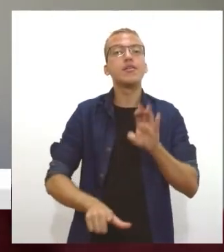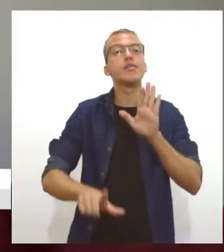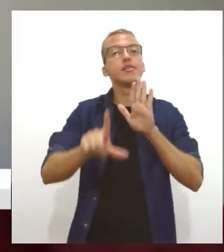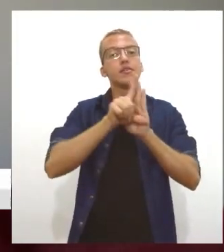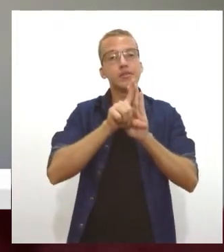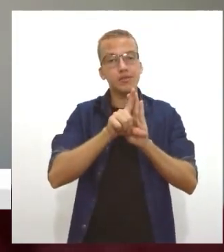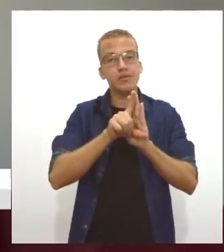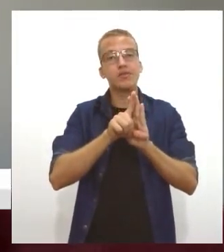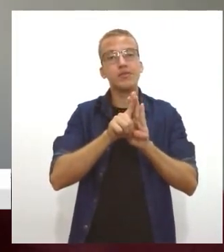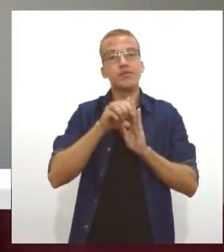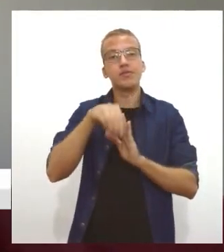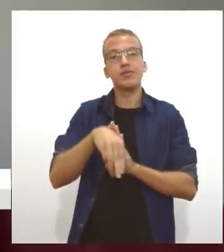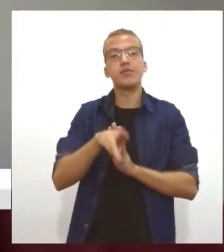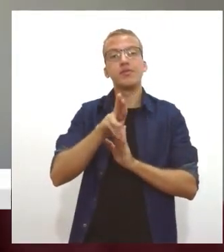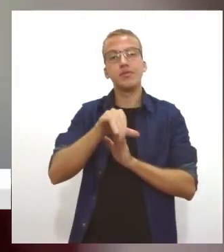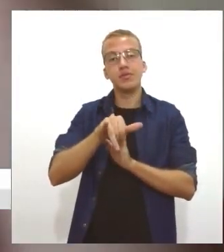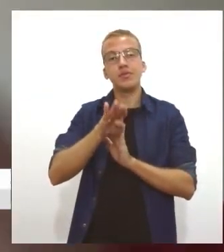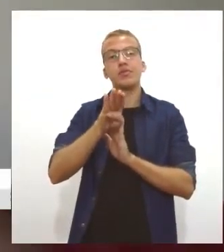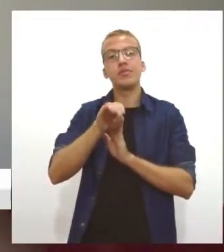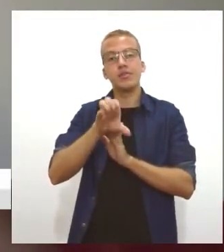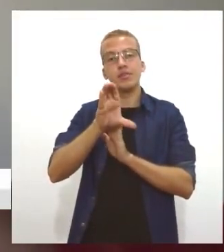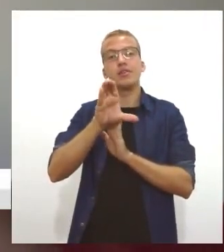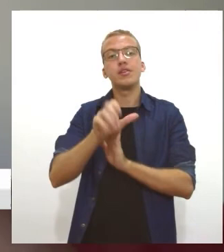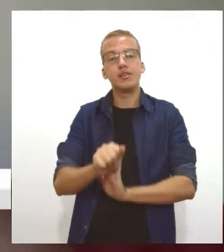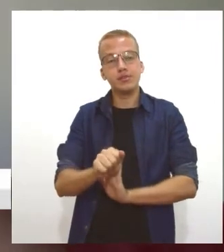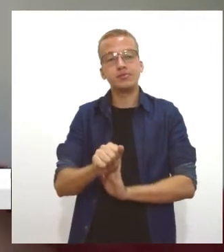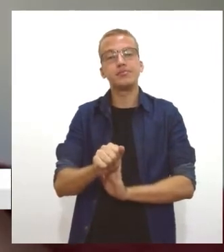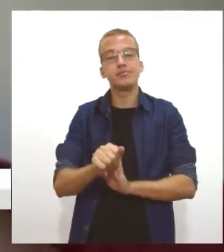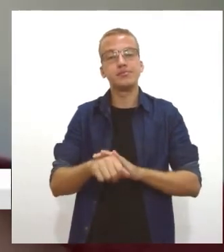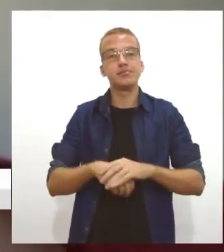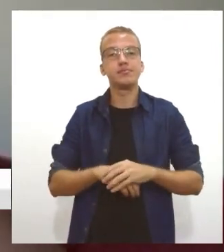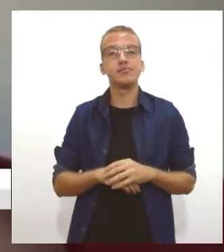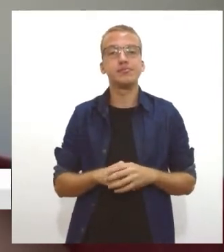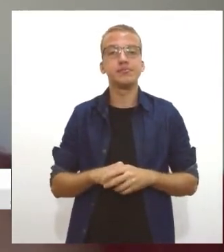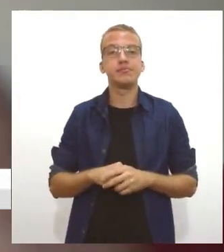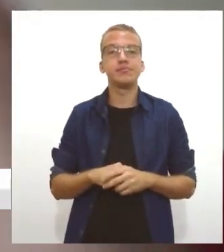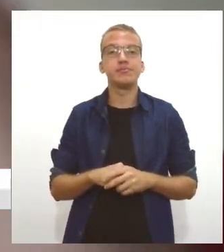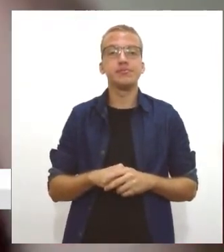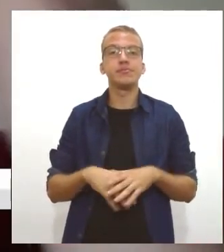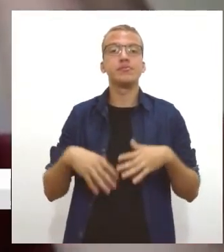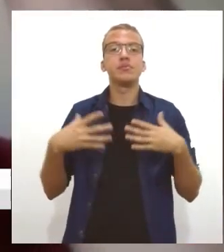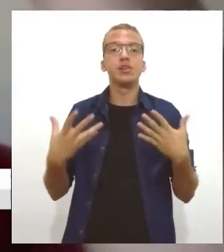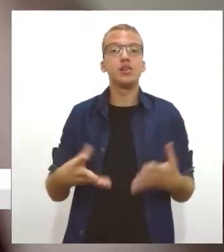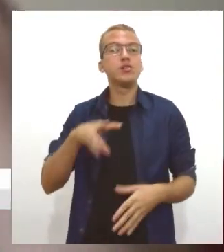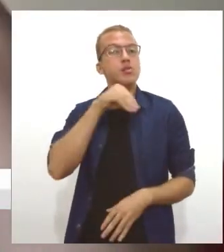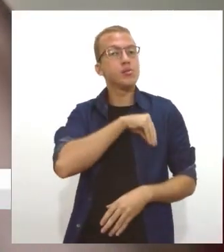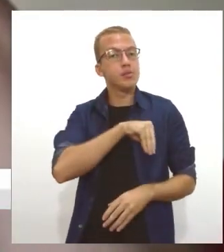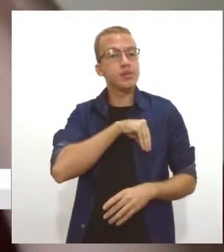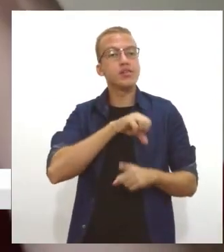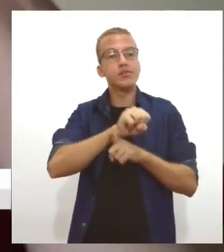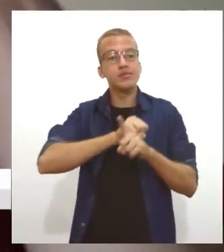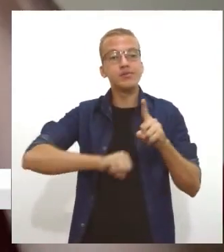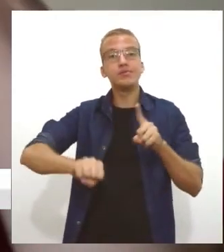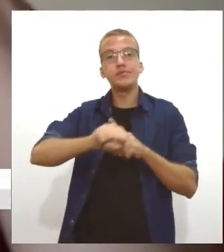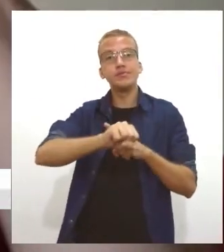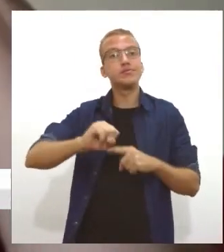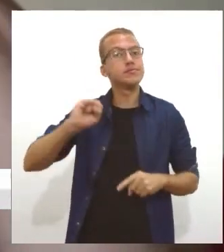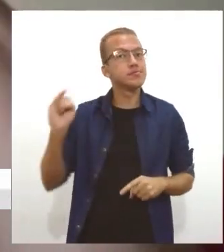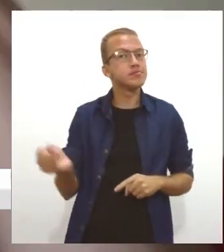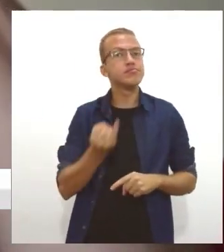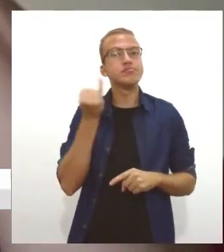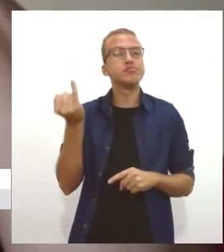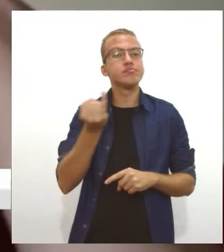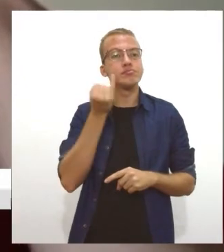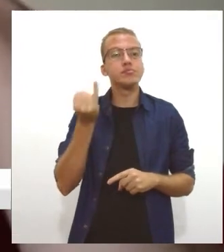sirva de exemplo, inclusive também para o município de Aracaju. E esse benefício social é importantíssimo, né? No